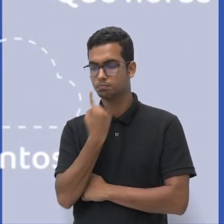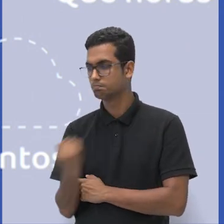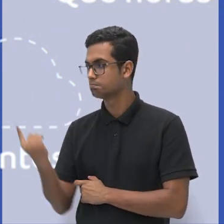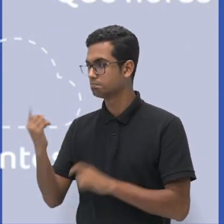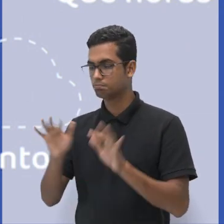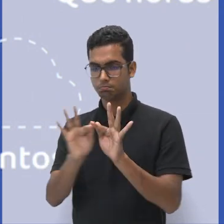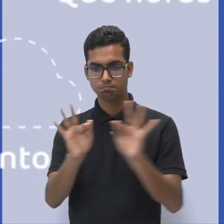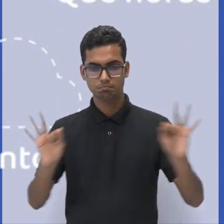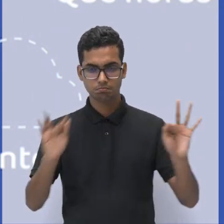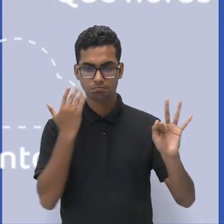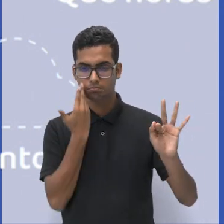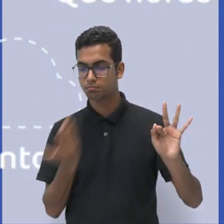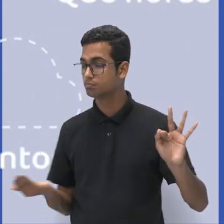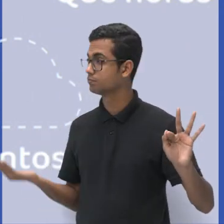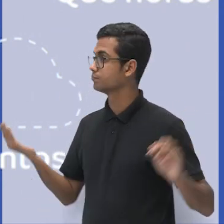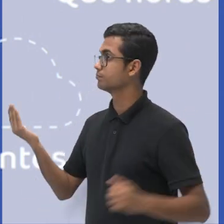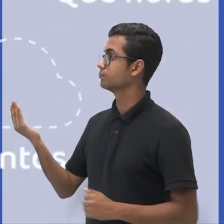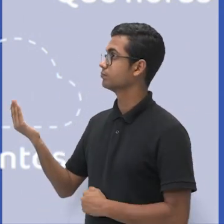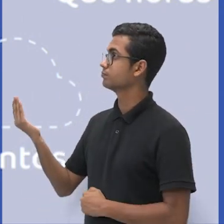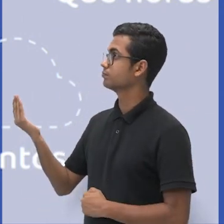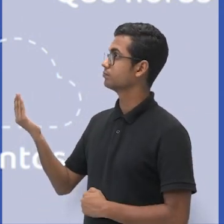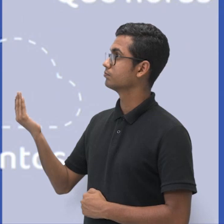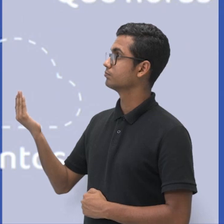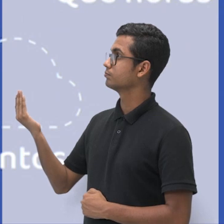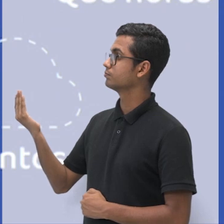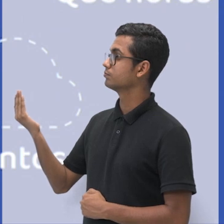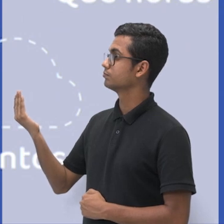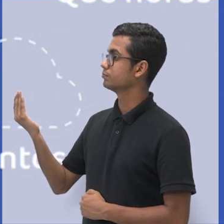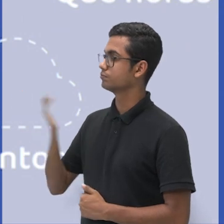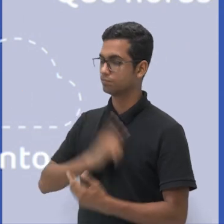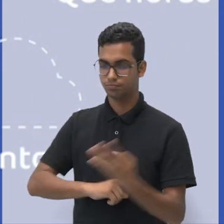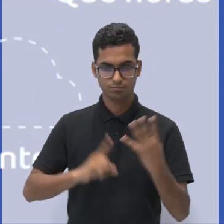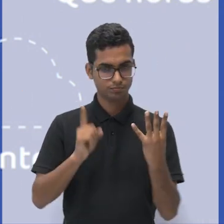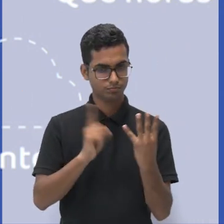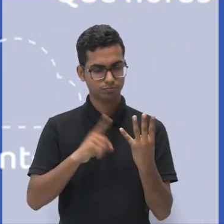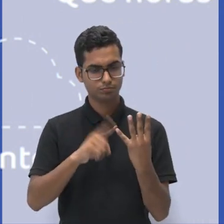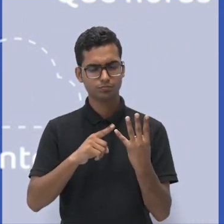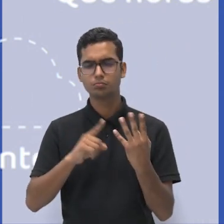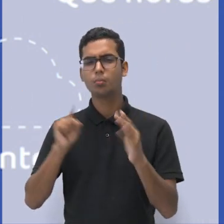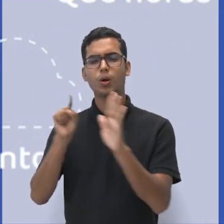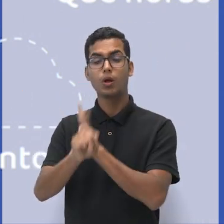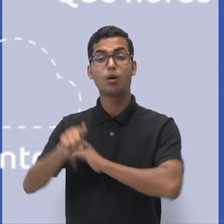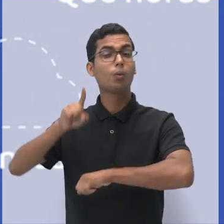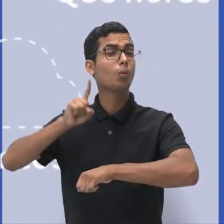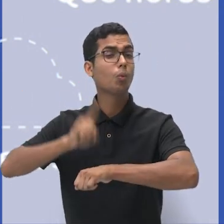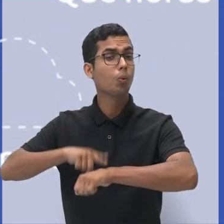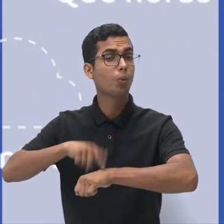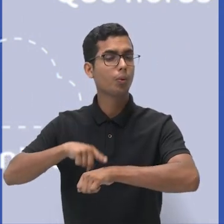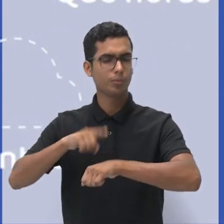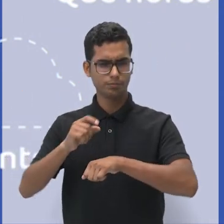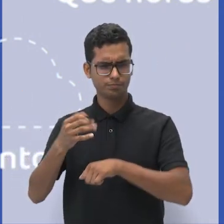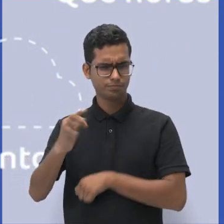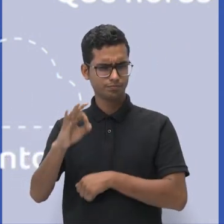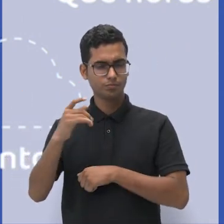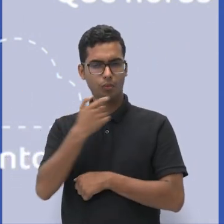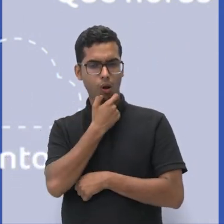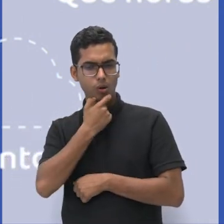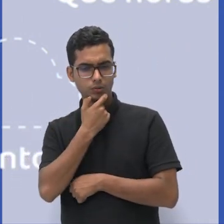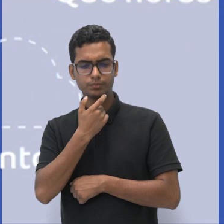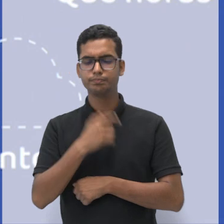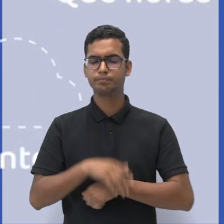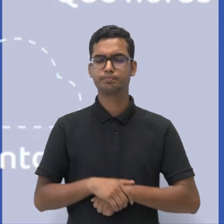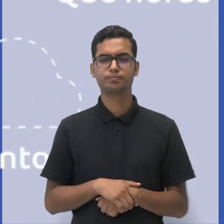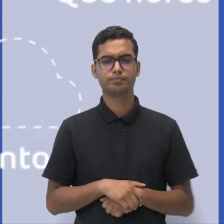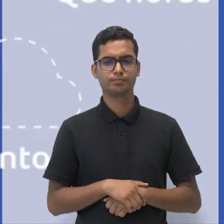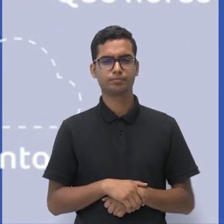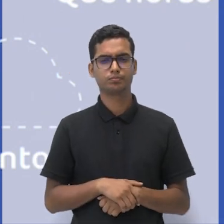duas palavras juntas, tá bom? What time? What time is it? Por exemplo, que horas são? What time is it? Ok?